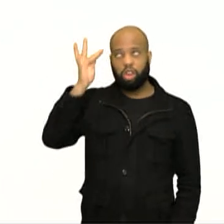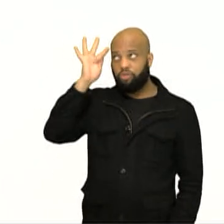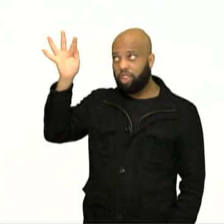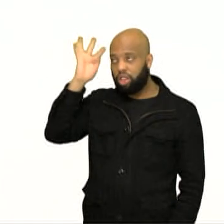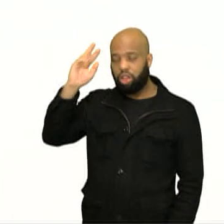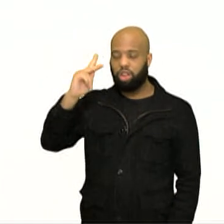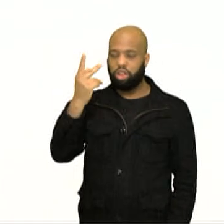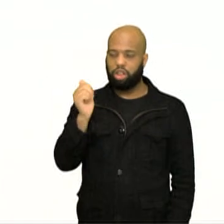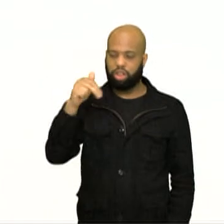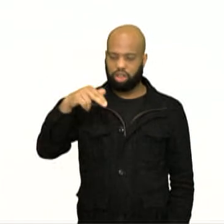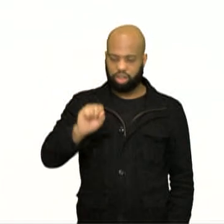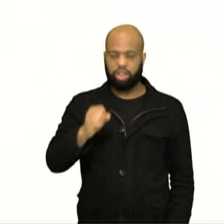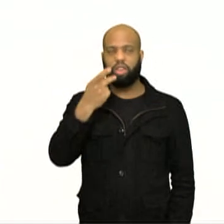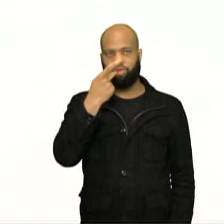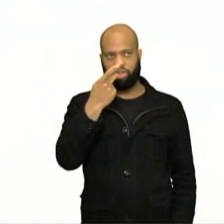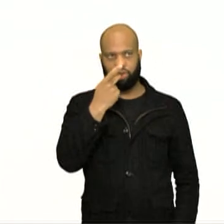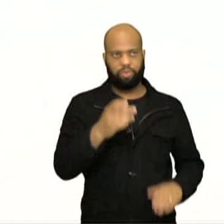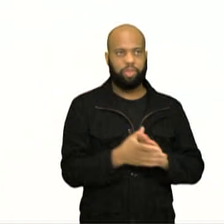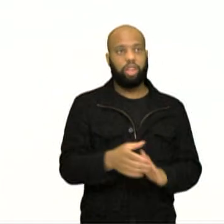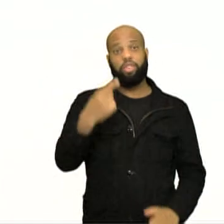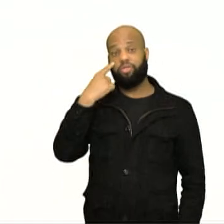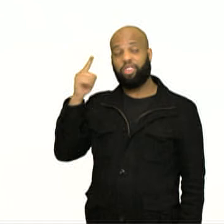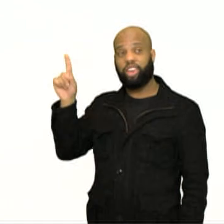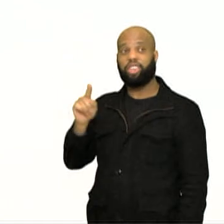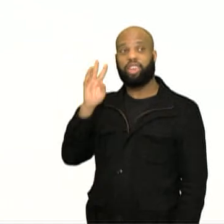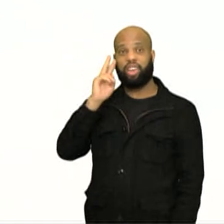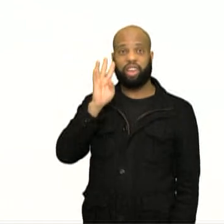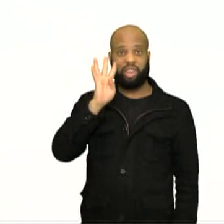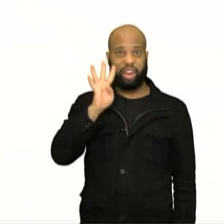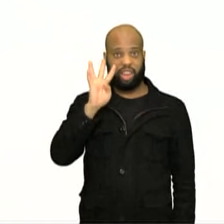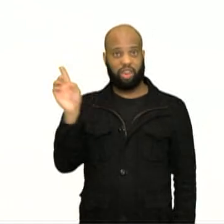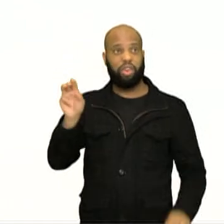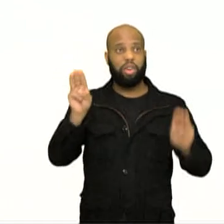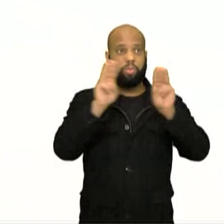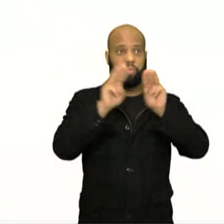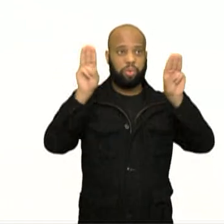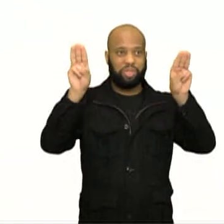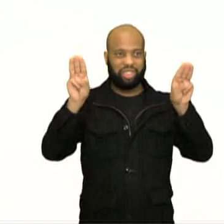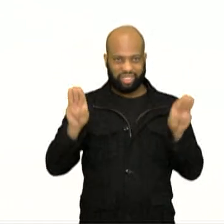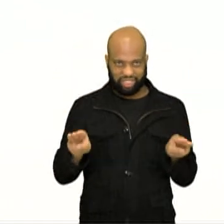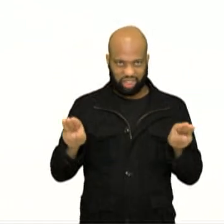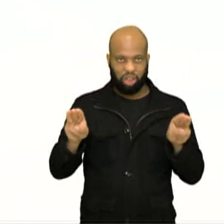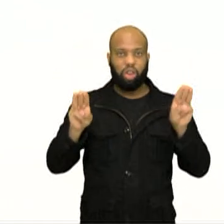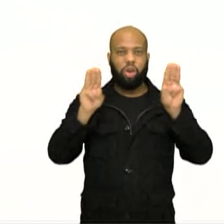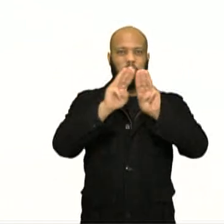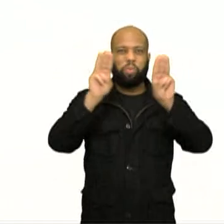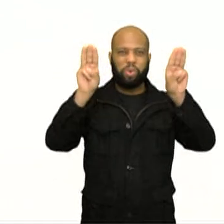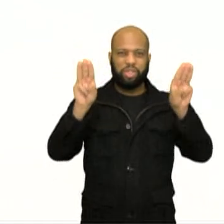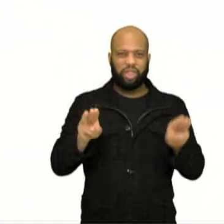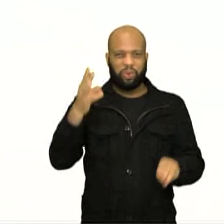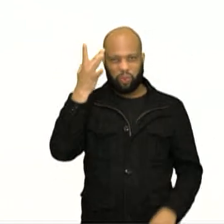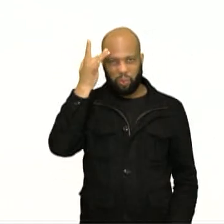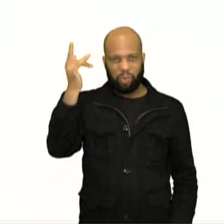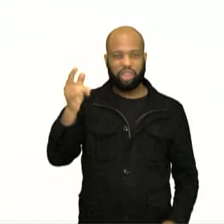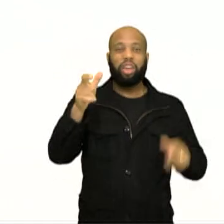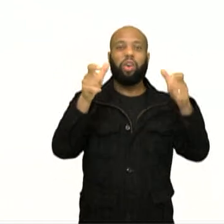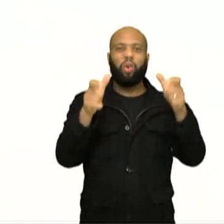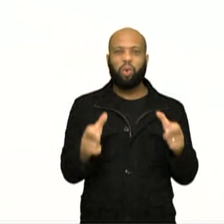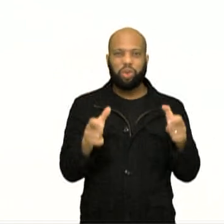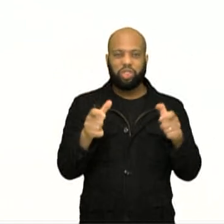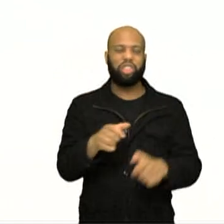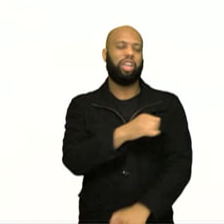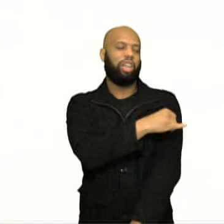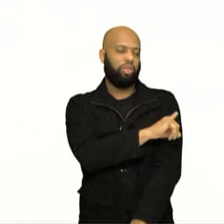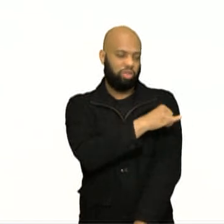está falando. Vejam que legal esse museu aqui, ó. Esse aqui é o Museu do Amanhã, ele fica na cidade do Rio de Janeiro, tá?